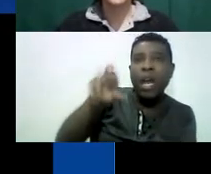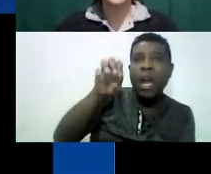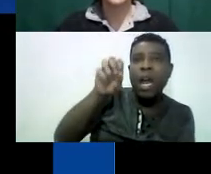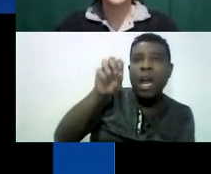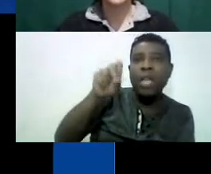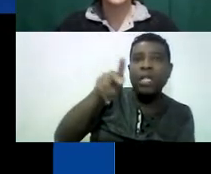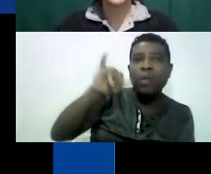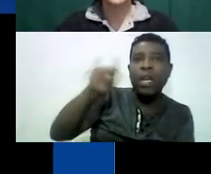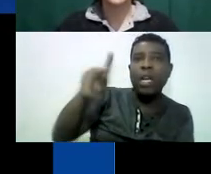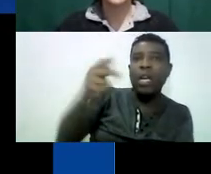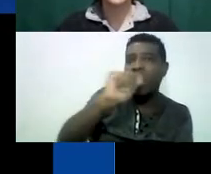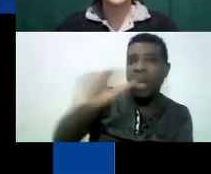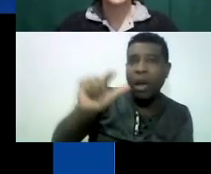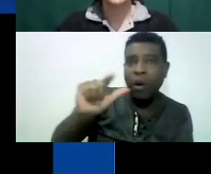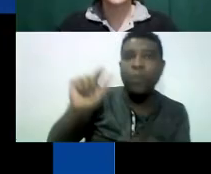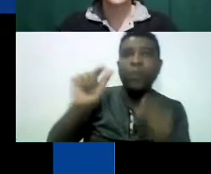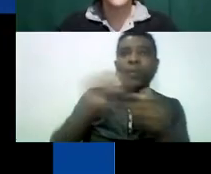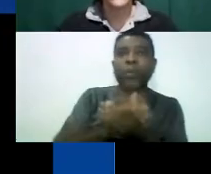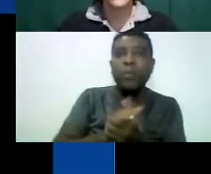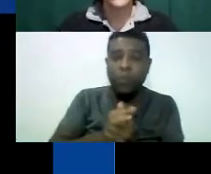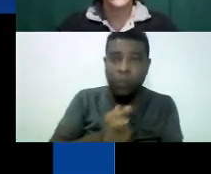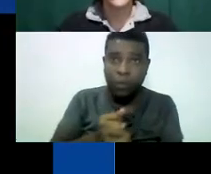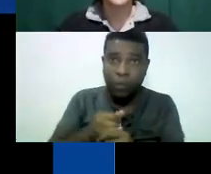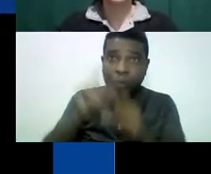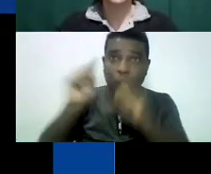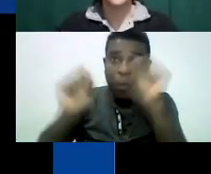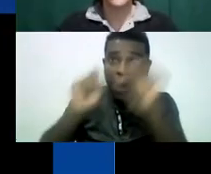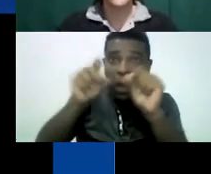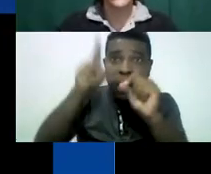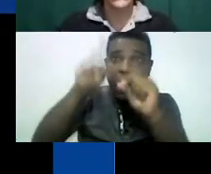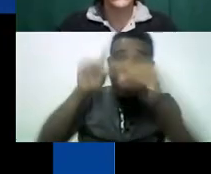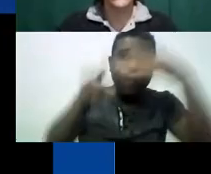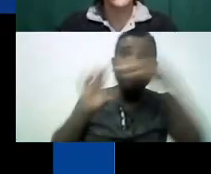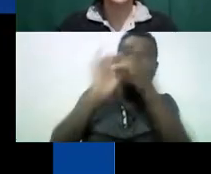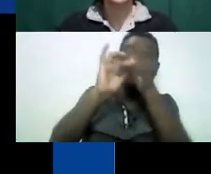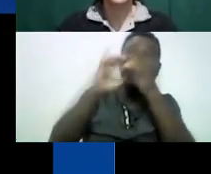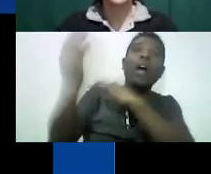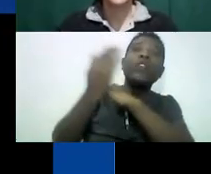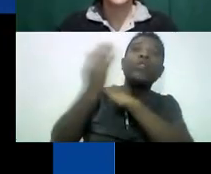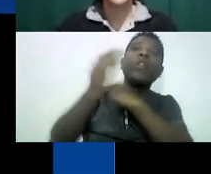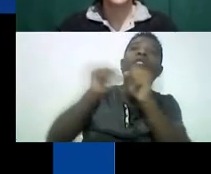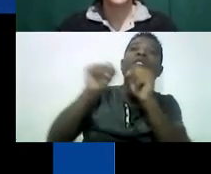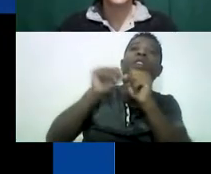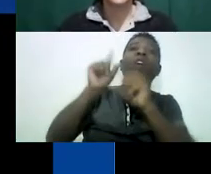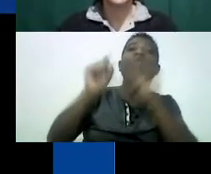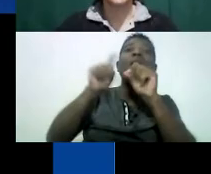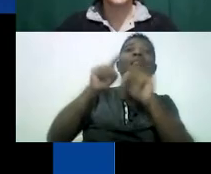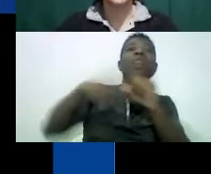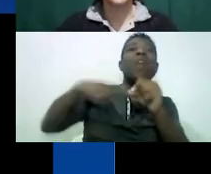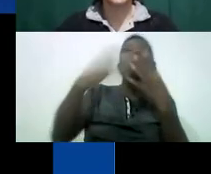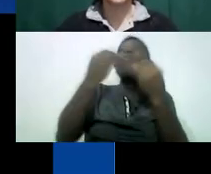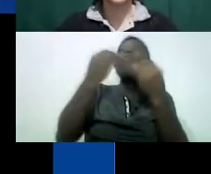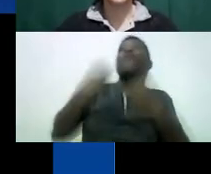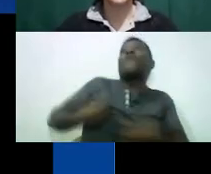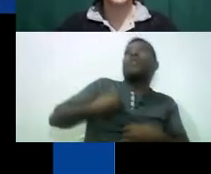músculos responsáveis por propriocepção. Não são músculos que têm muita função motora,